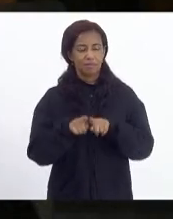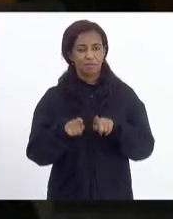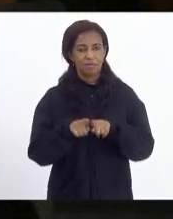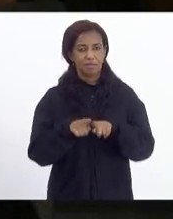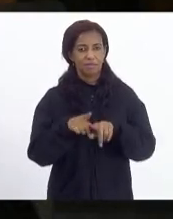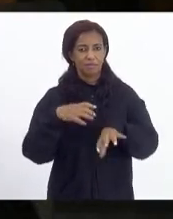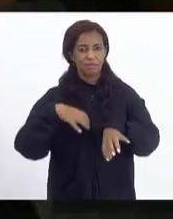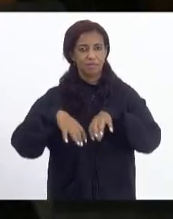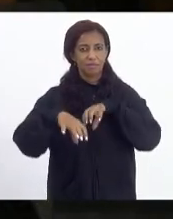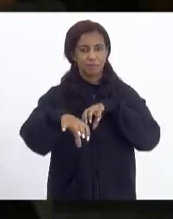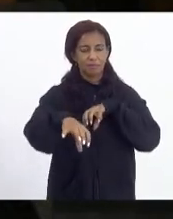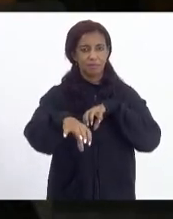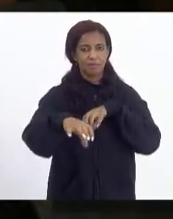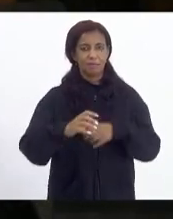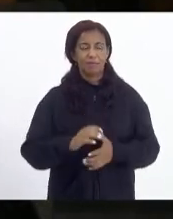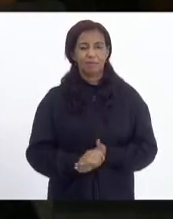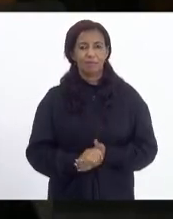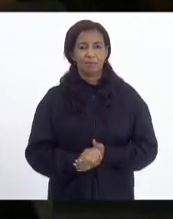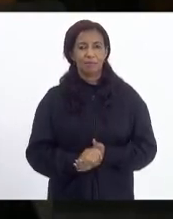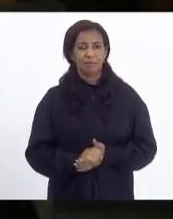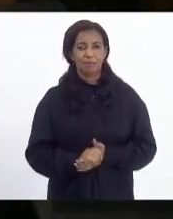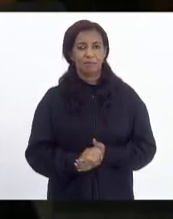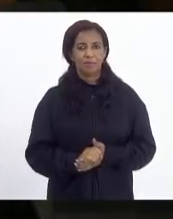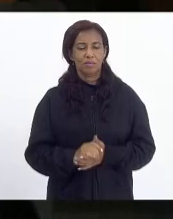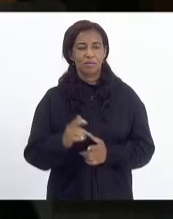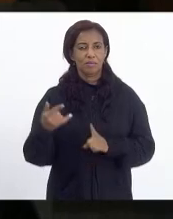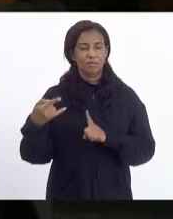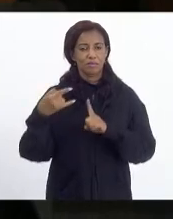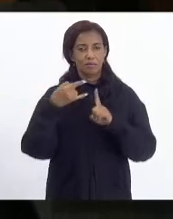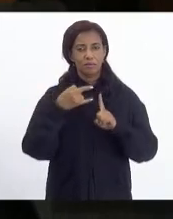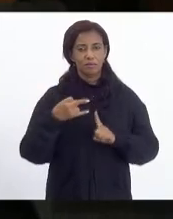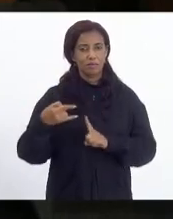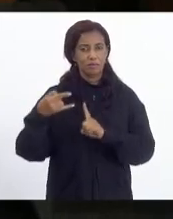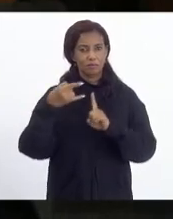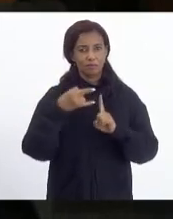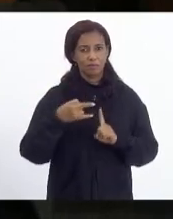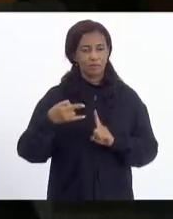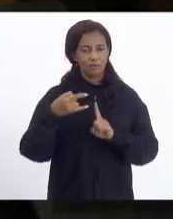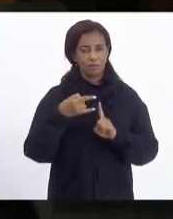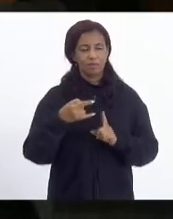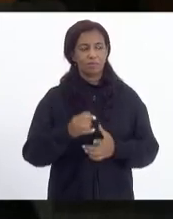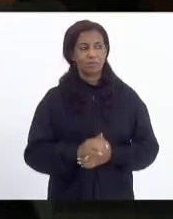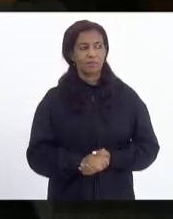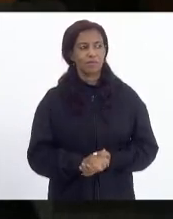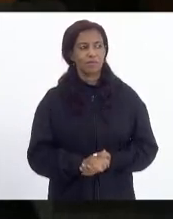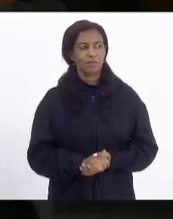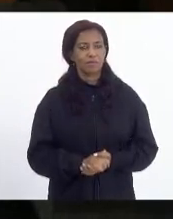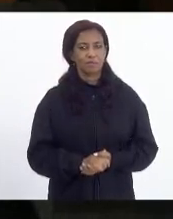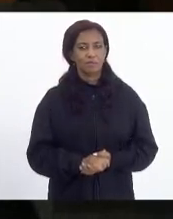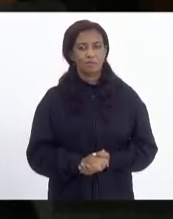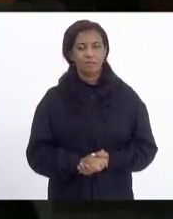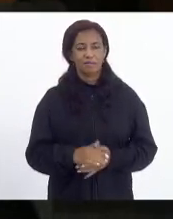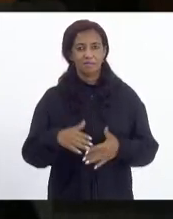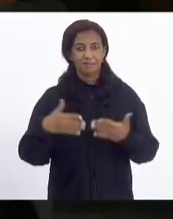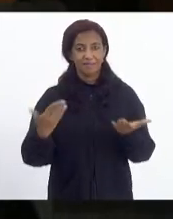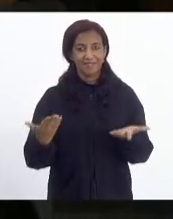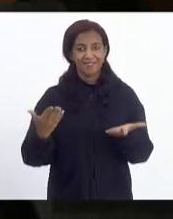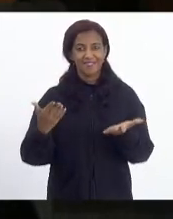forma remota através do zoom e chora